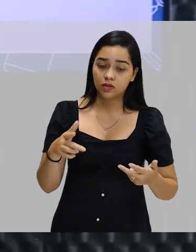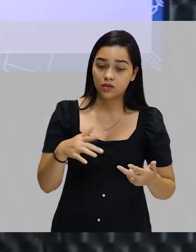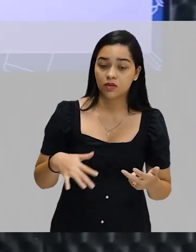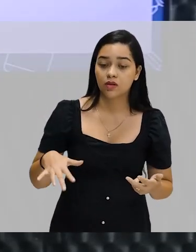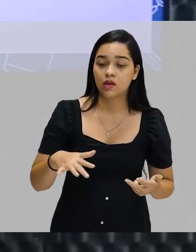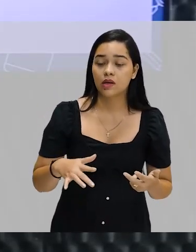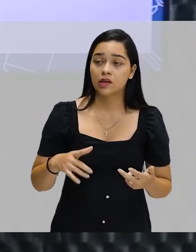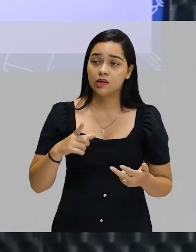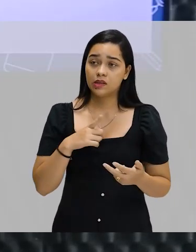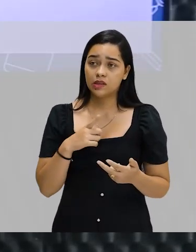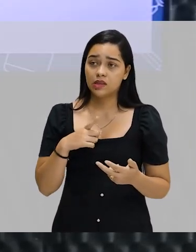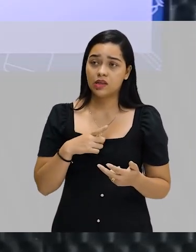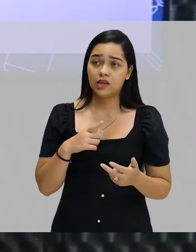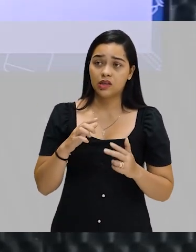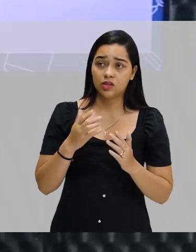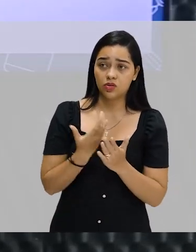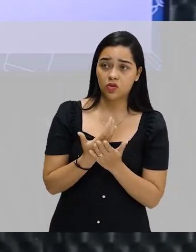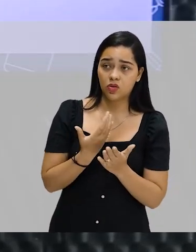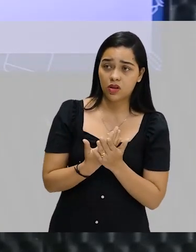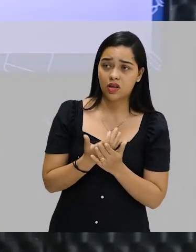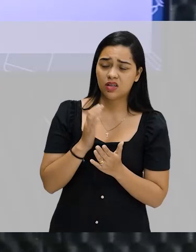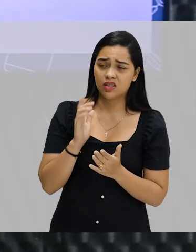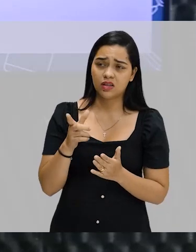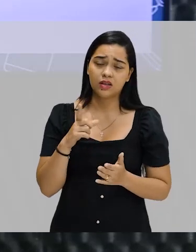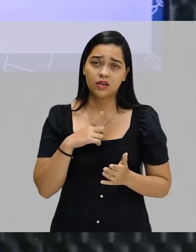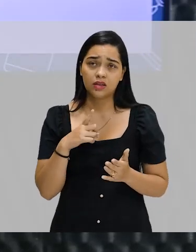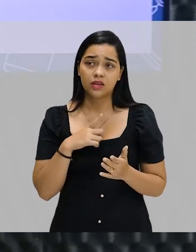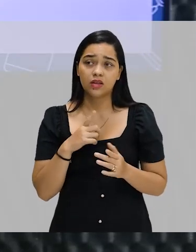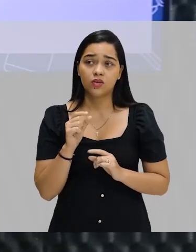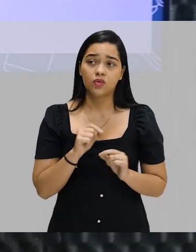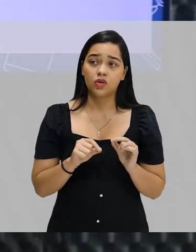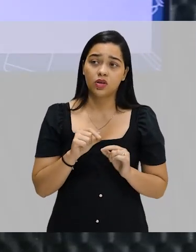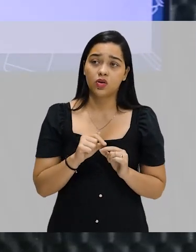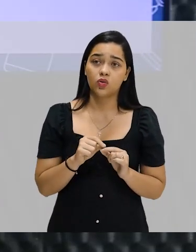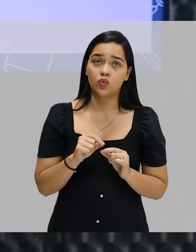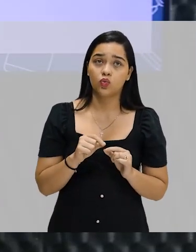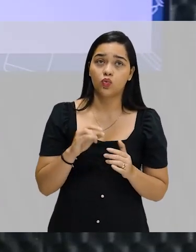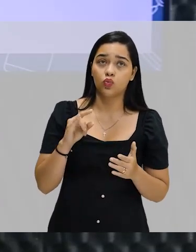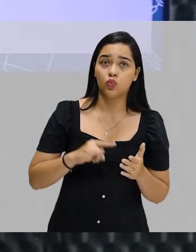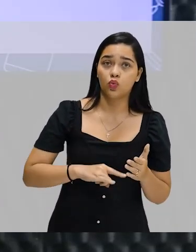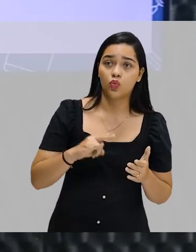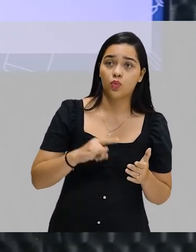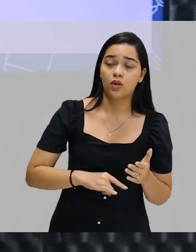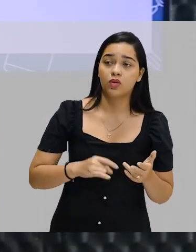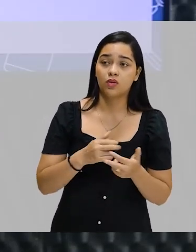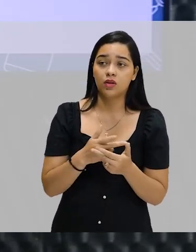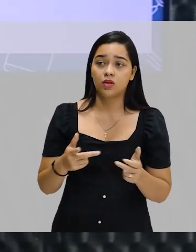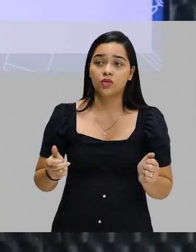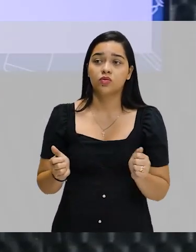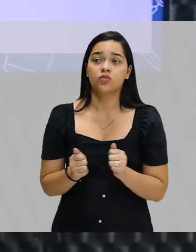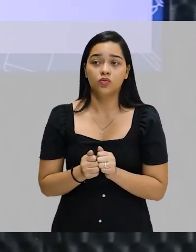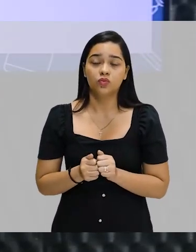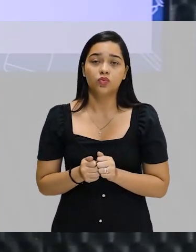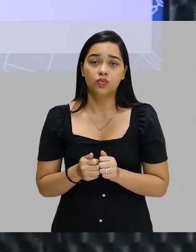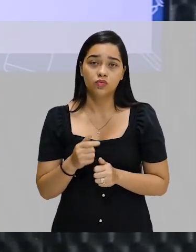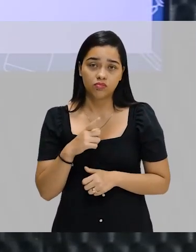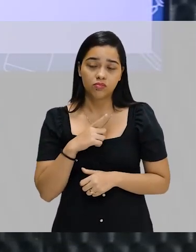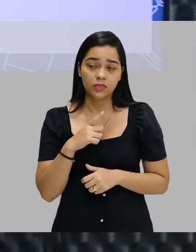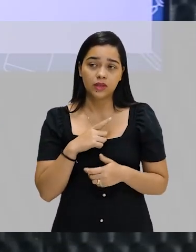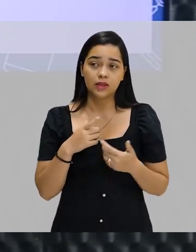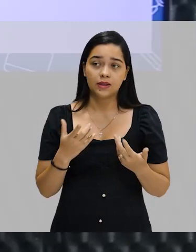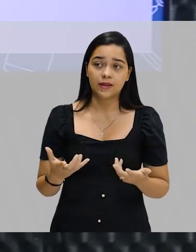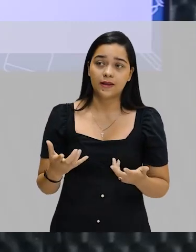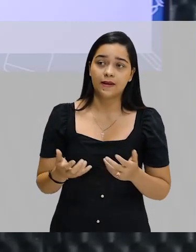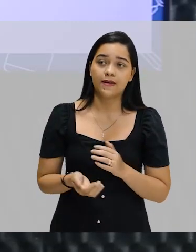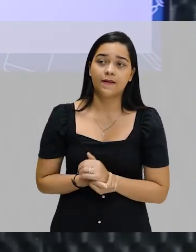né, em ambiente escolar, surge a necessidade de se elaborar um documento. Os professores de português são requisitados para fazer